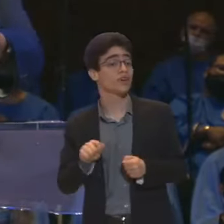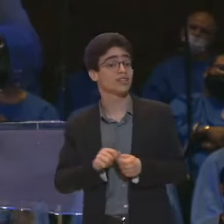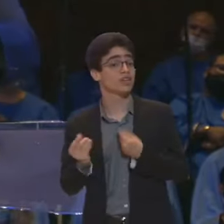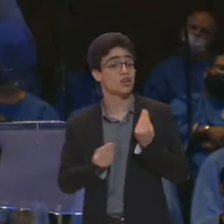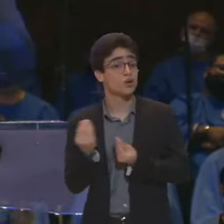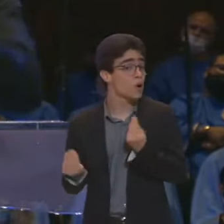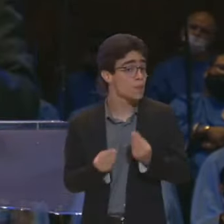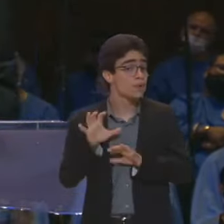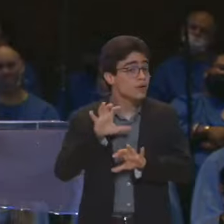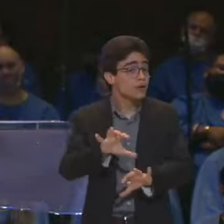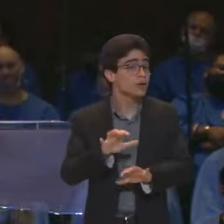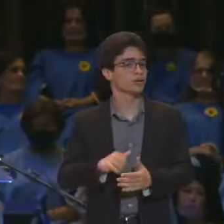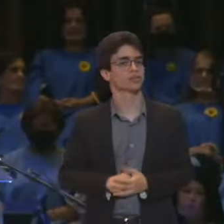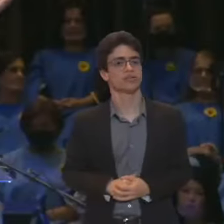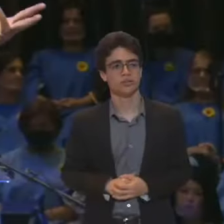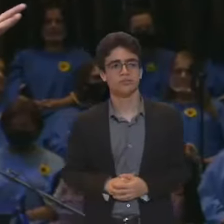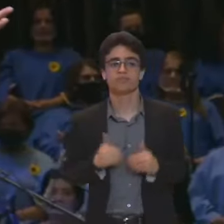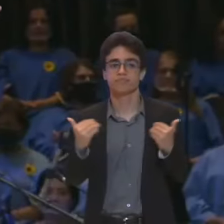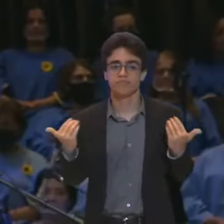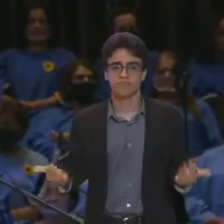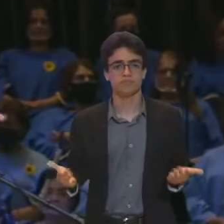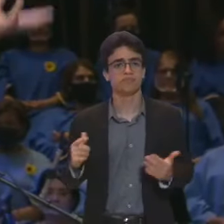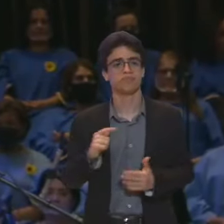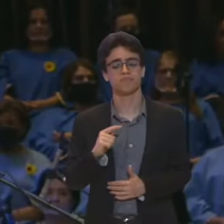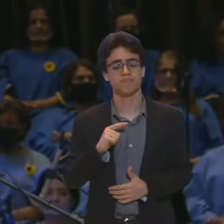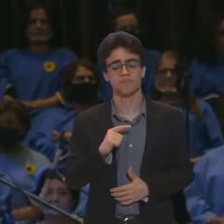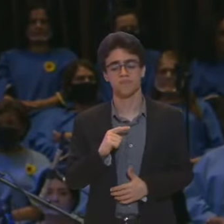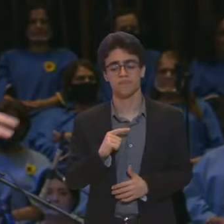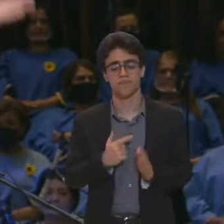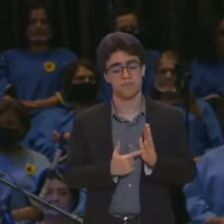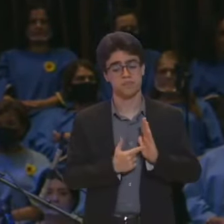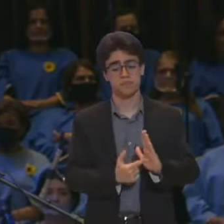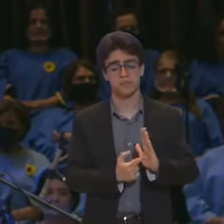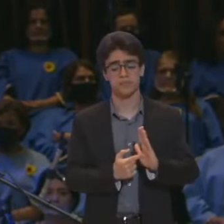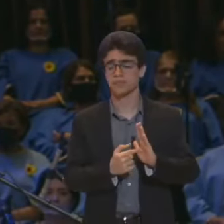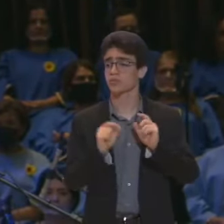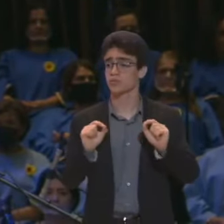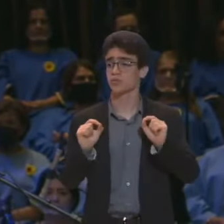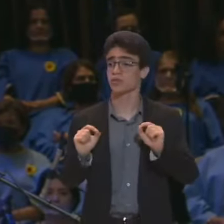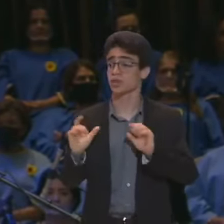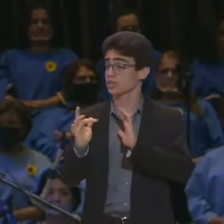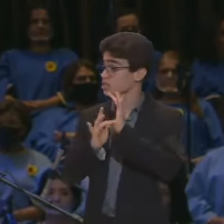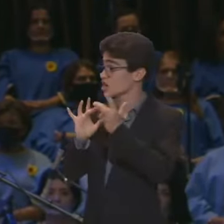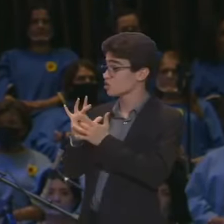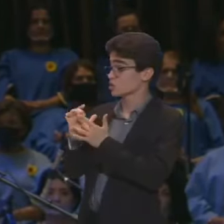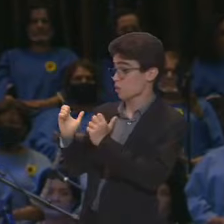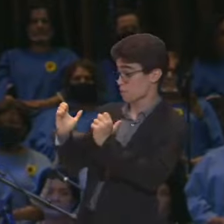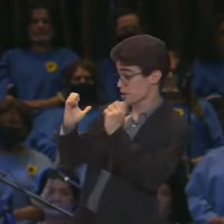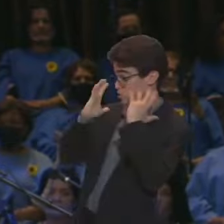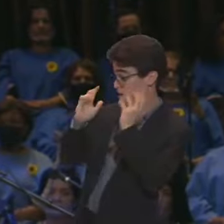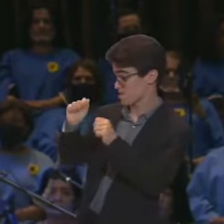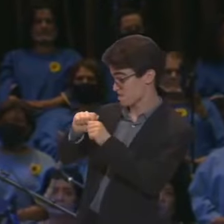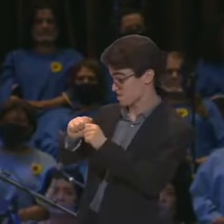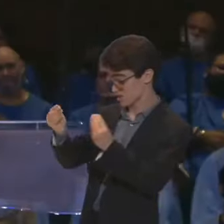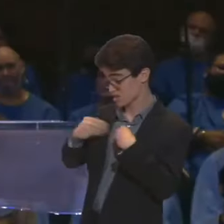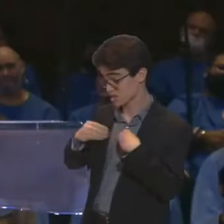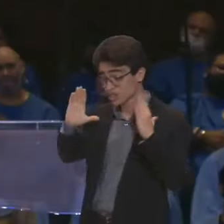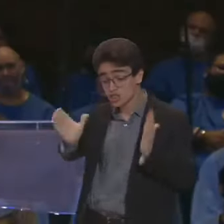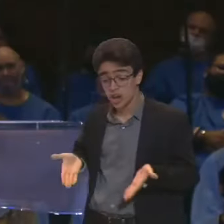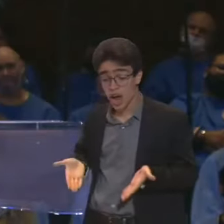de Cristo. Então é um texto do discipulado. O que Cristo fez por nós é a